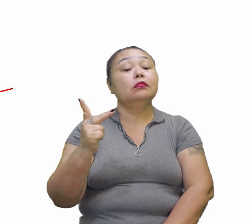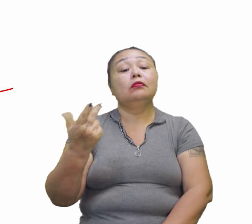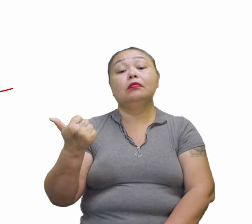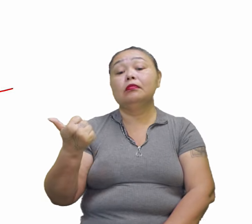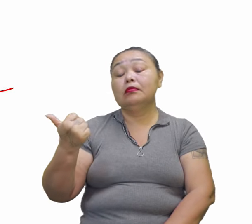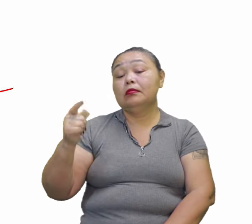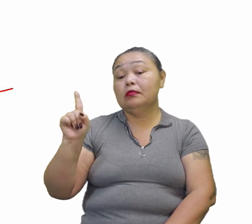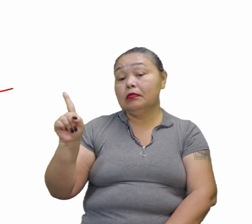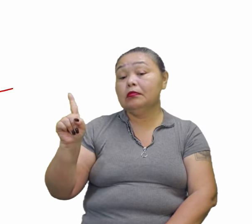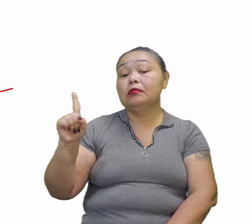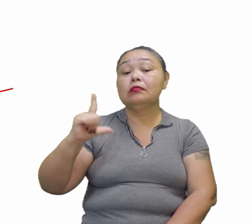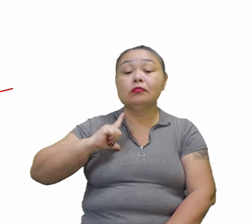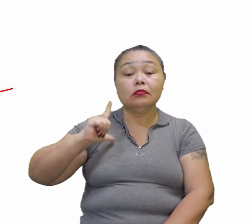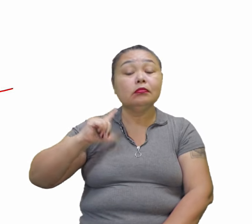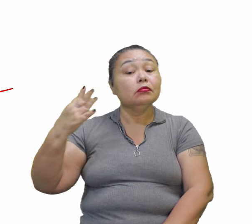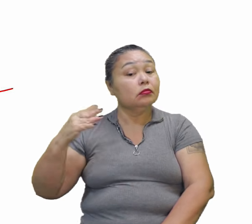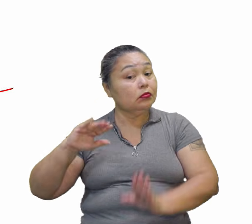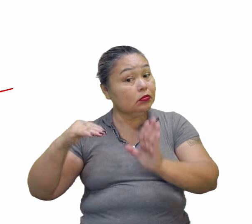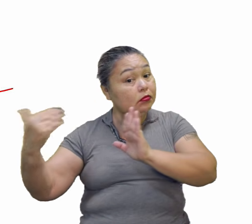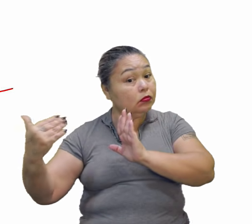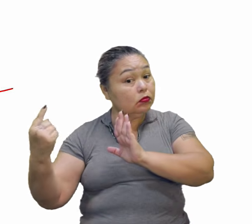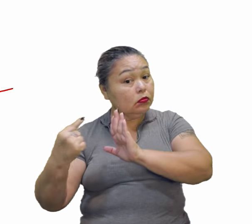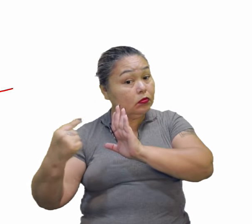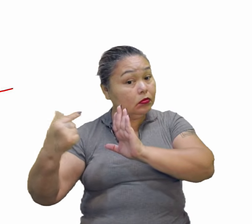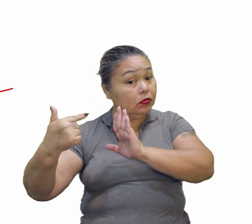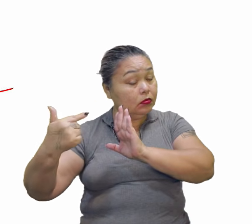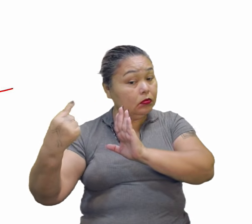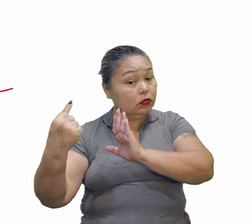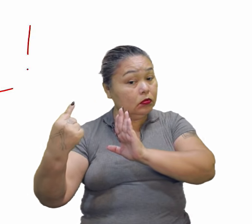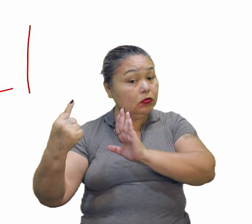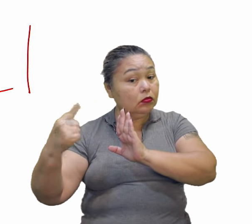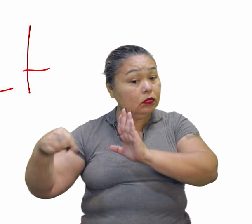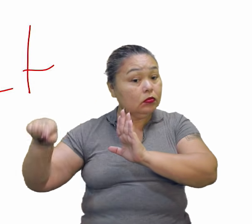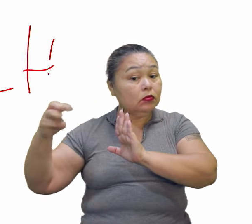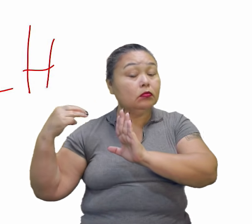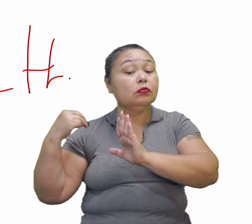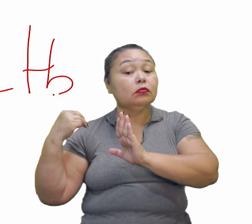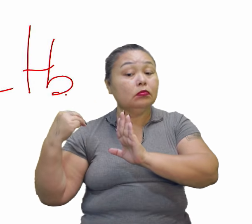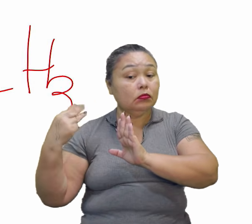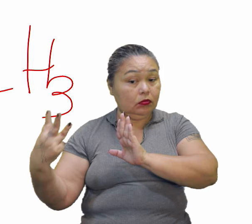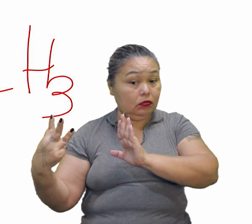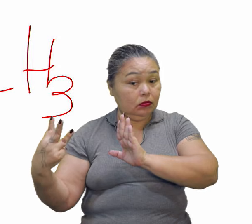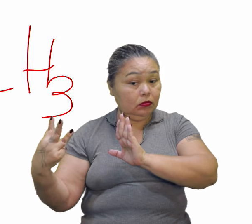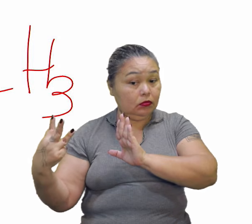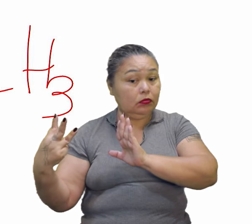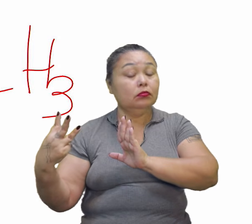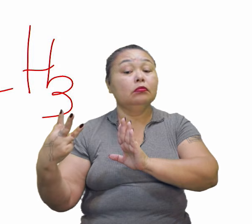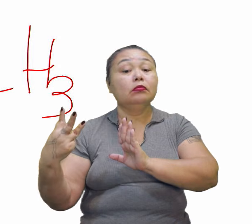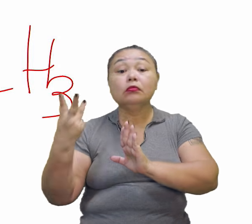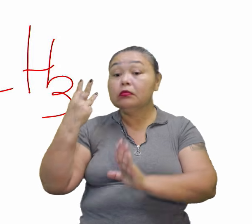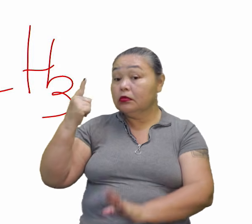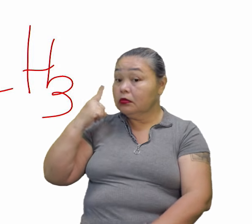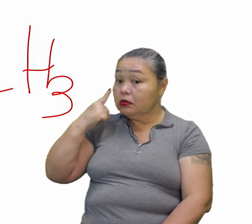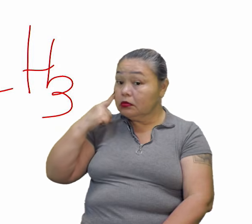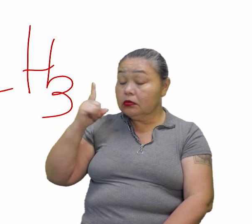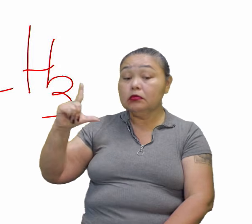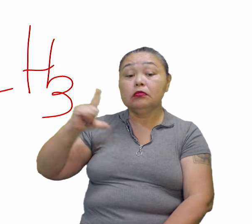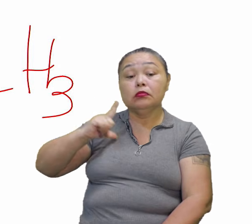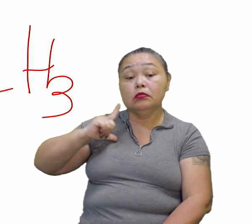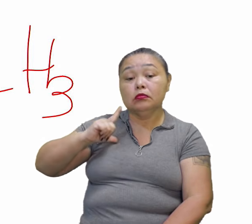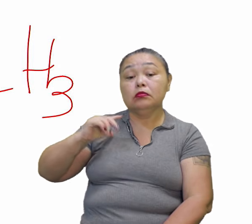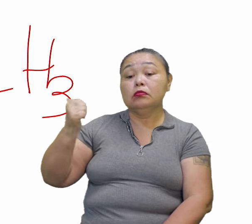hidrogênio. E esse aqui da extremidade, que só tem uma ligação, ele vai ter mais 3 hidrogênios. Observe que agora eu